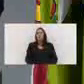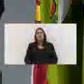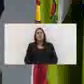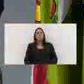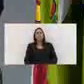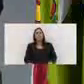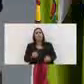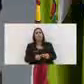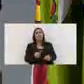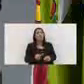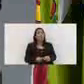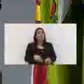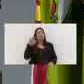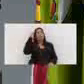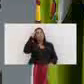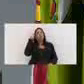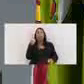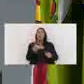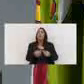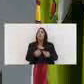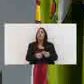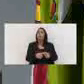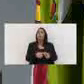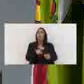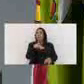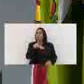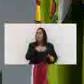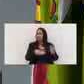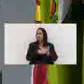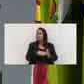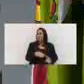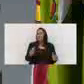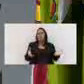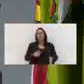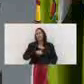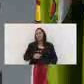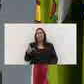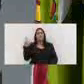Exª. Agora eu entendo por que o V. Exª não conseguiu até hoje tirar a carteirinha da OAB. Entendo por isso.